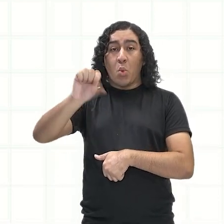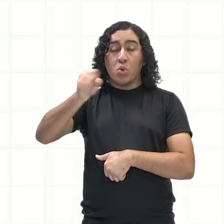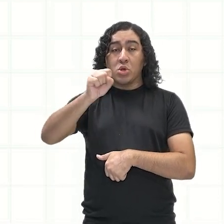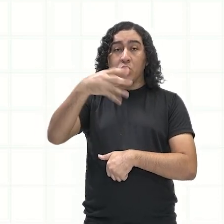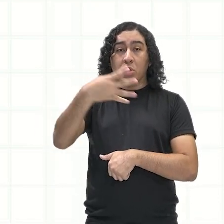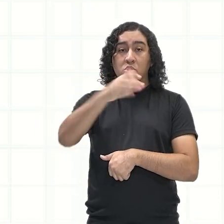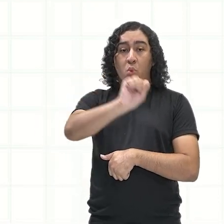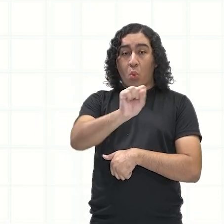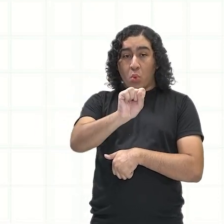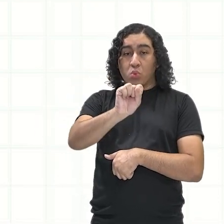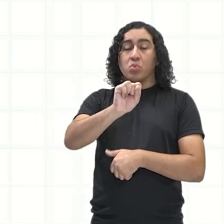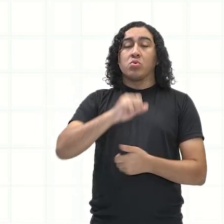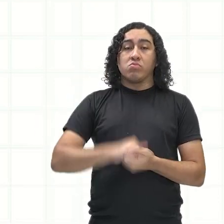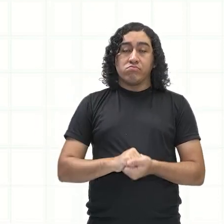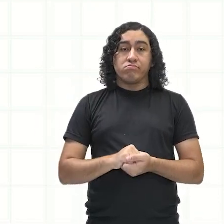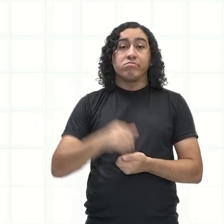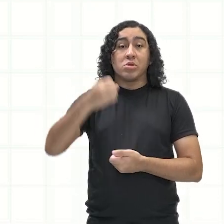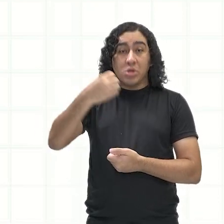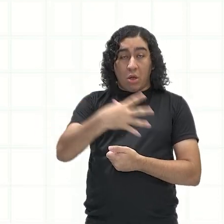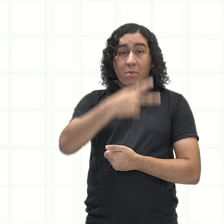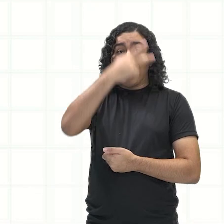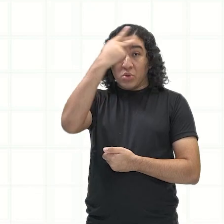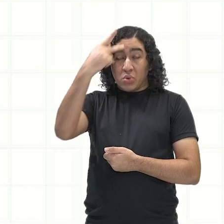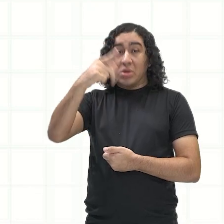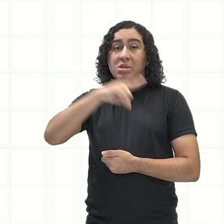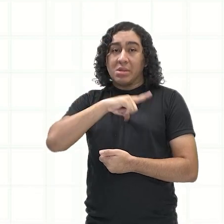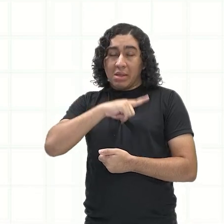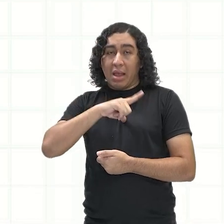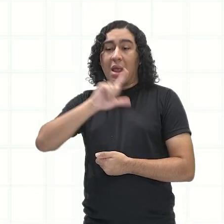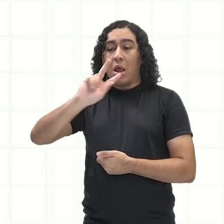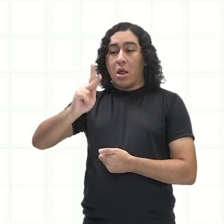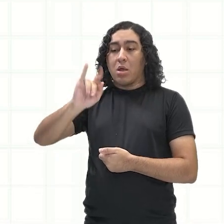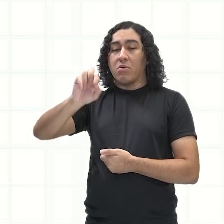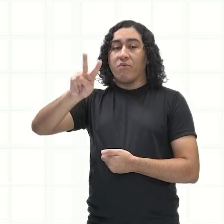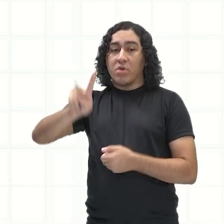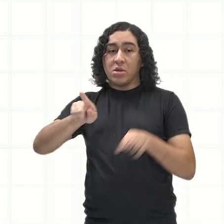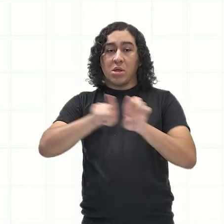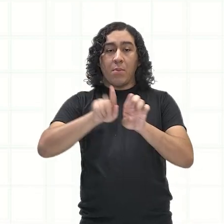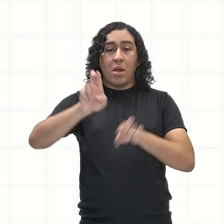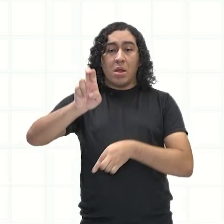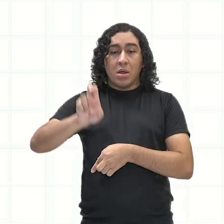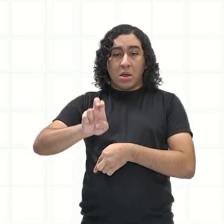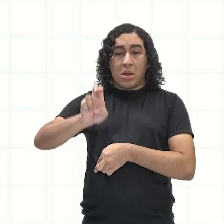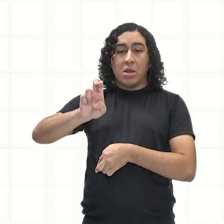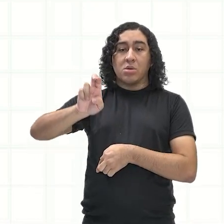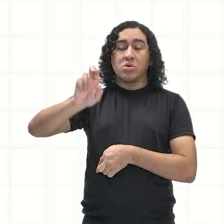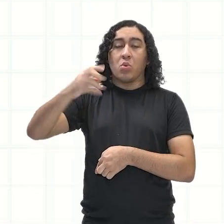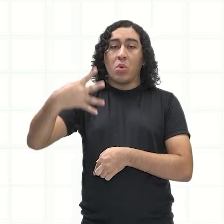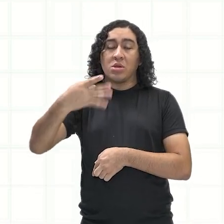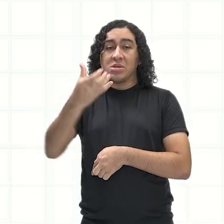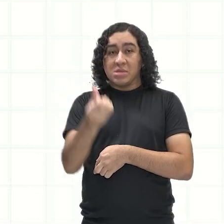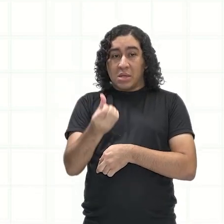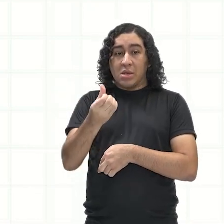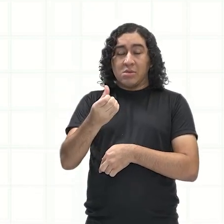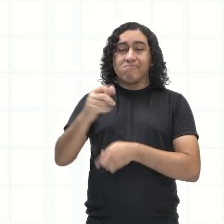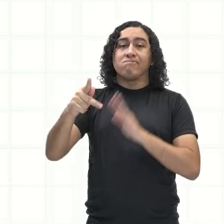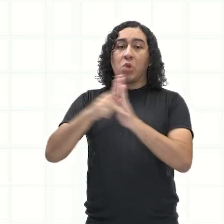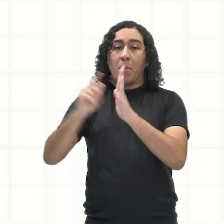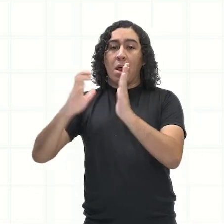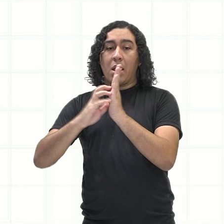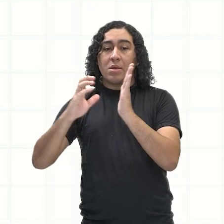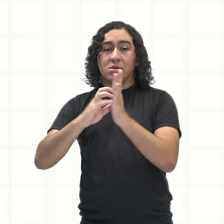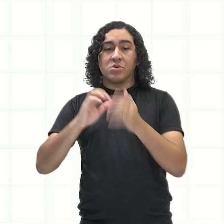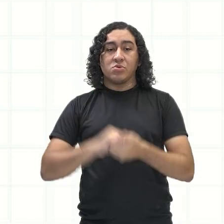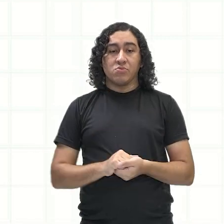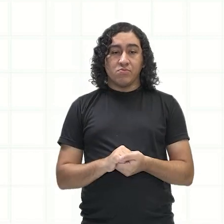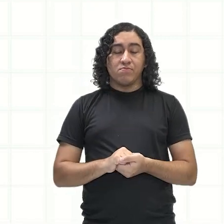1.848 casos novos de HIV e 546 casos de AIDS. Entre janeiro e março de 2023, o número de